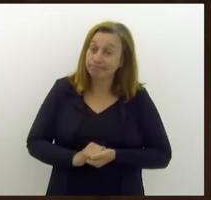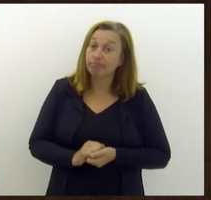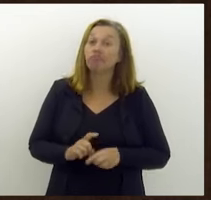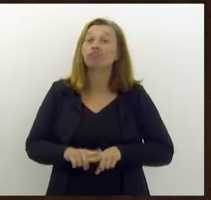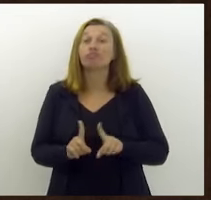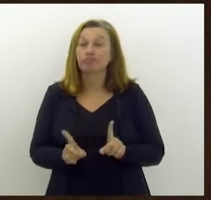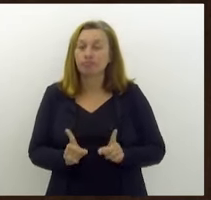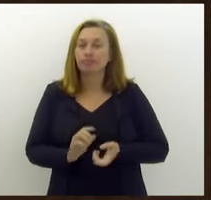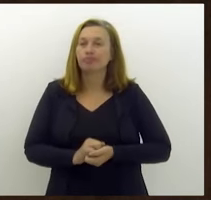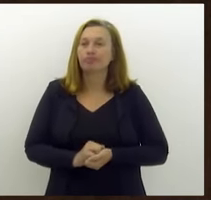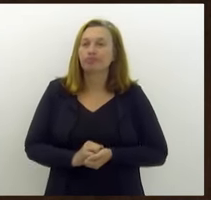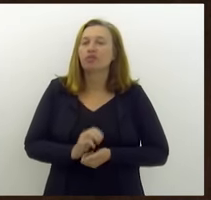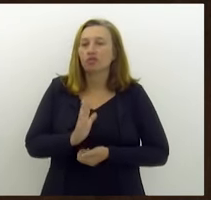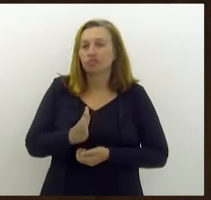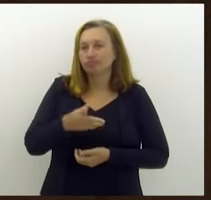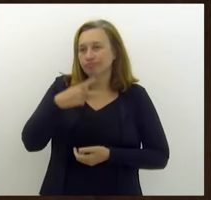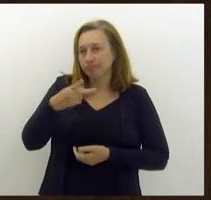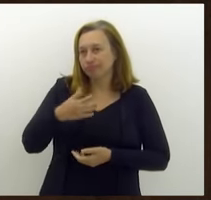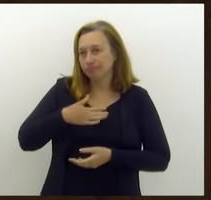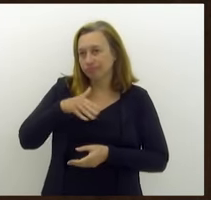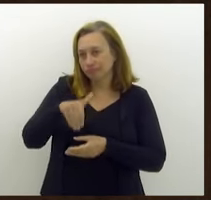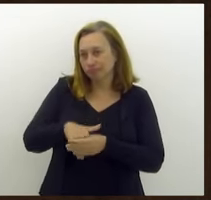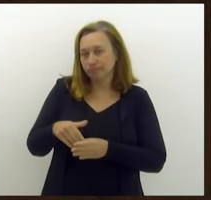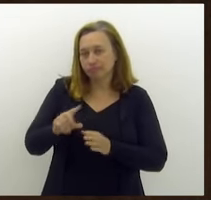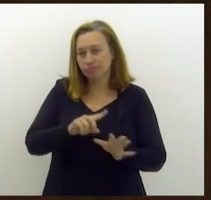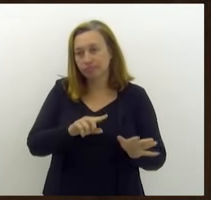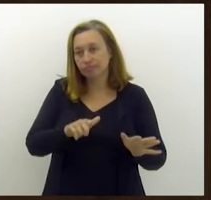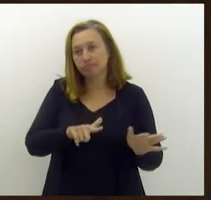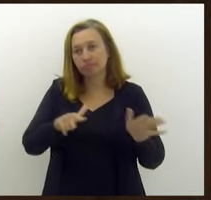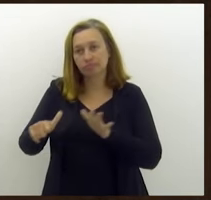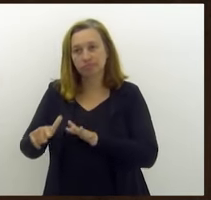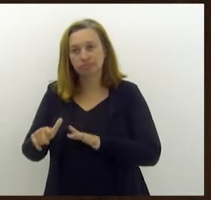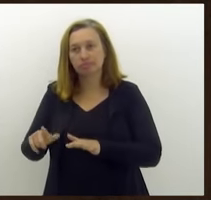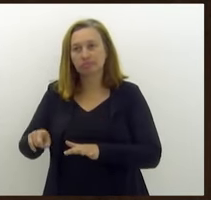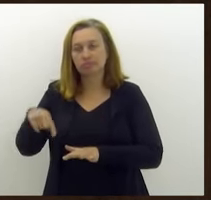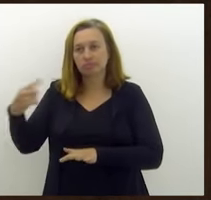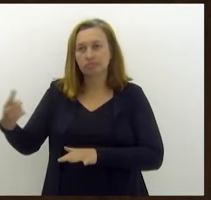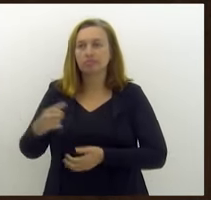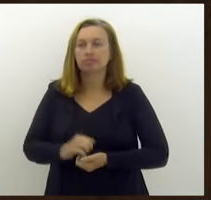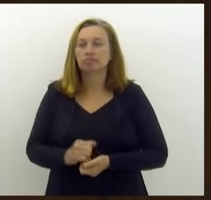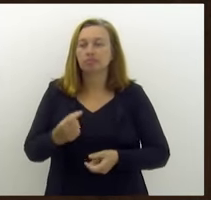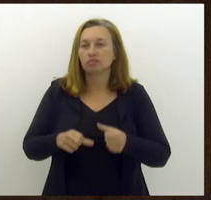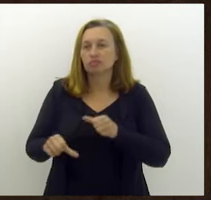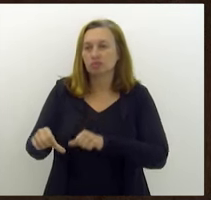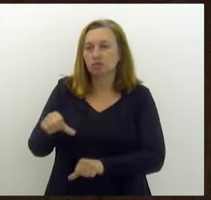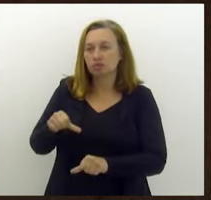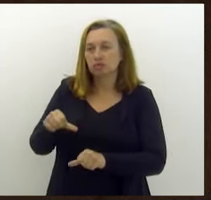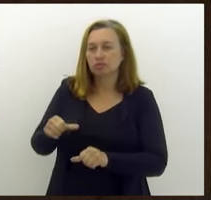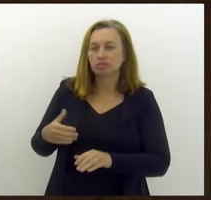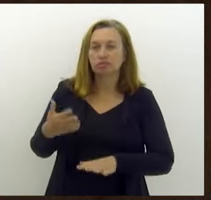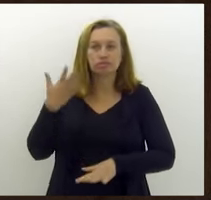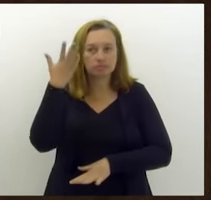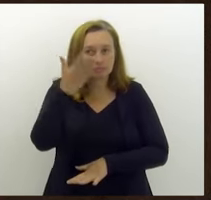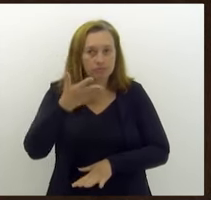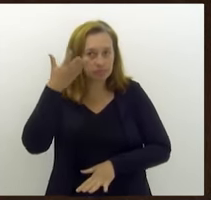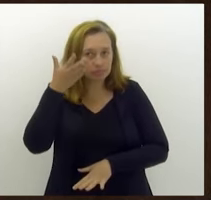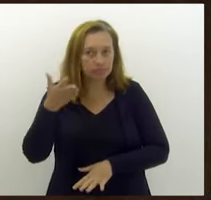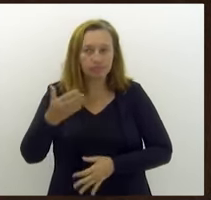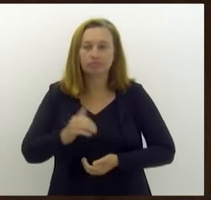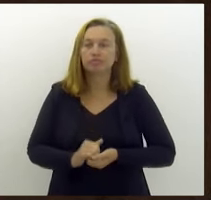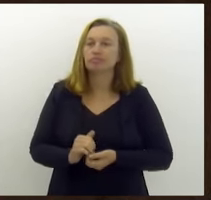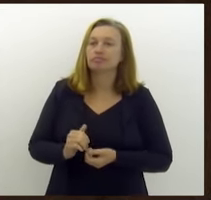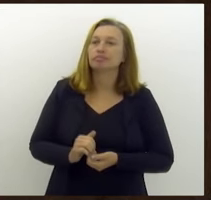mas eu já queria adiantar meu voto na semana que vem o meu voto é contrário a essa mensagem que veio aqui pra gente